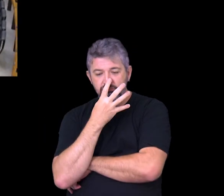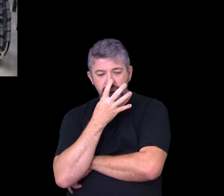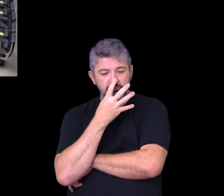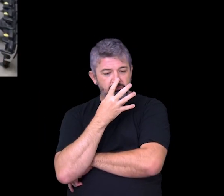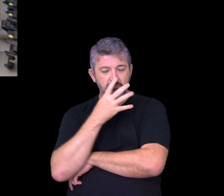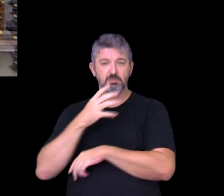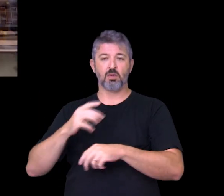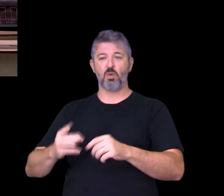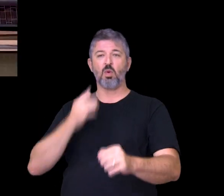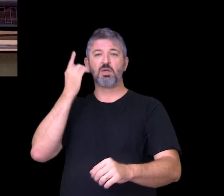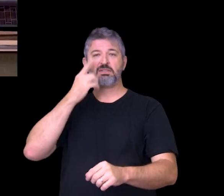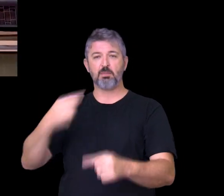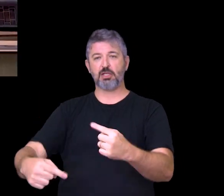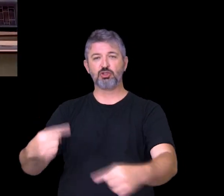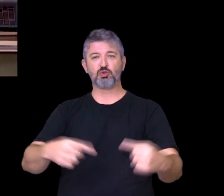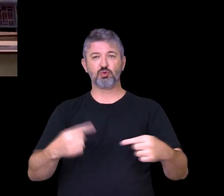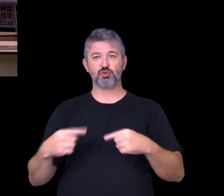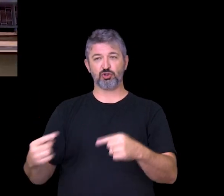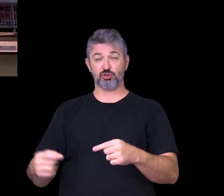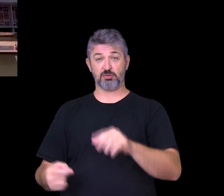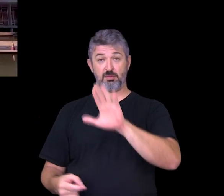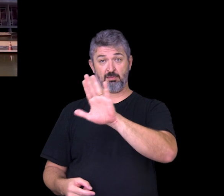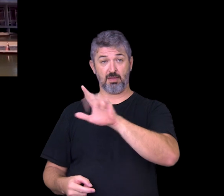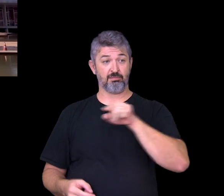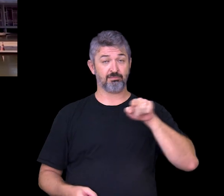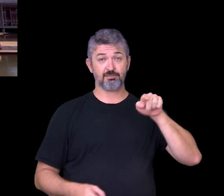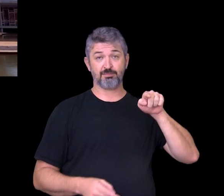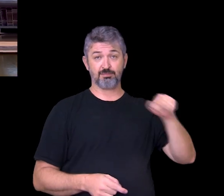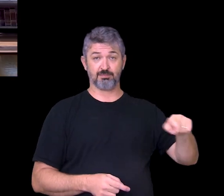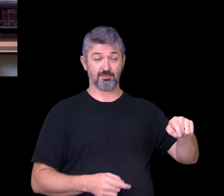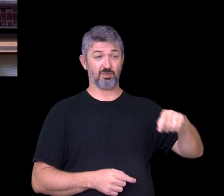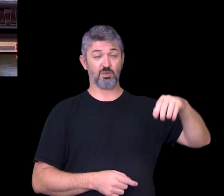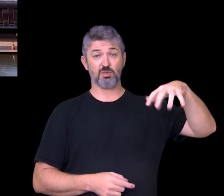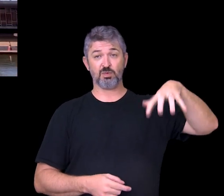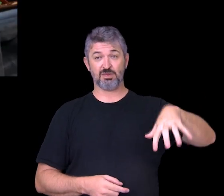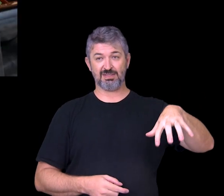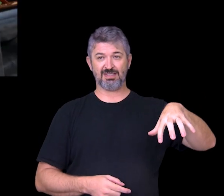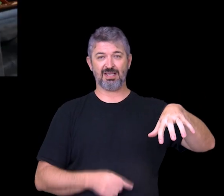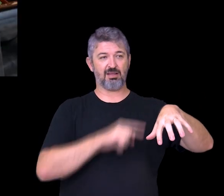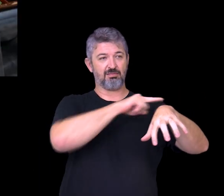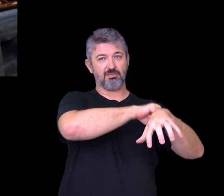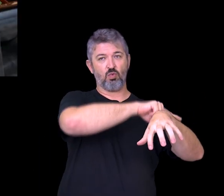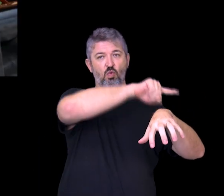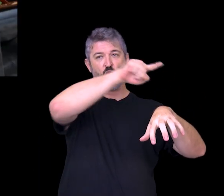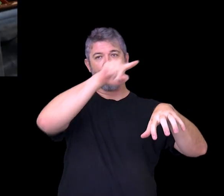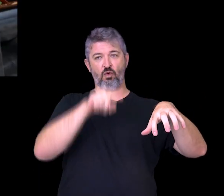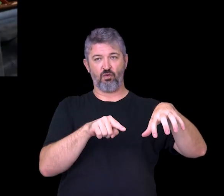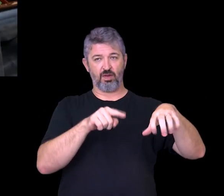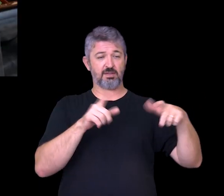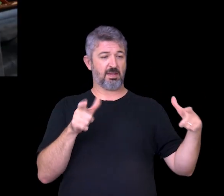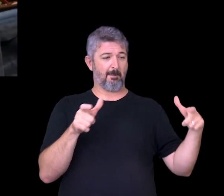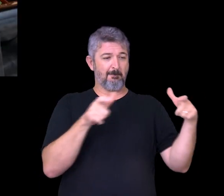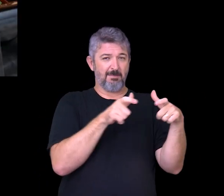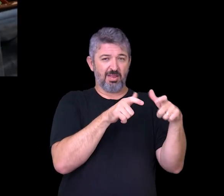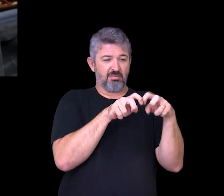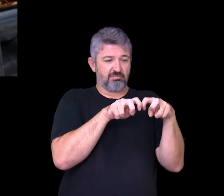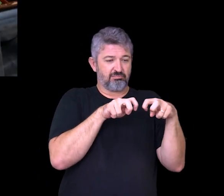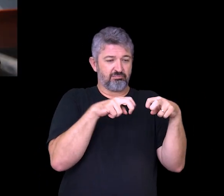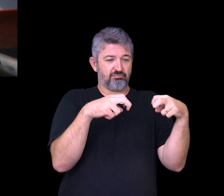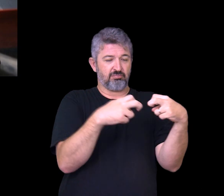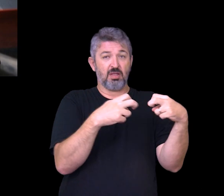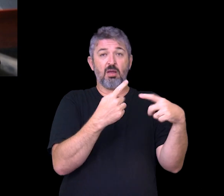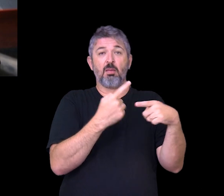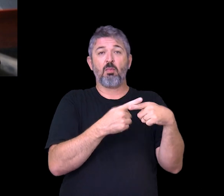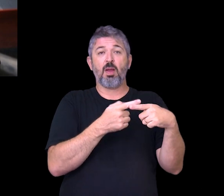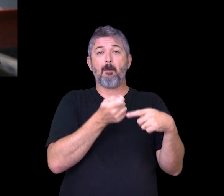que está acontecendo. E no caso do Senado, é o convexo. É uma galeria menor, porque você tem menos pessoas